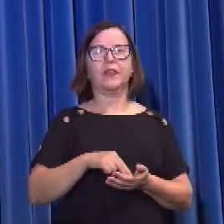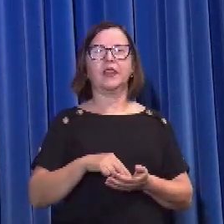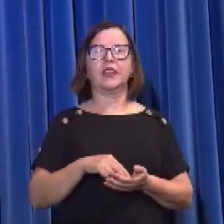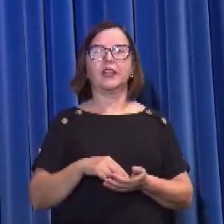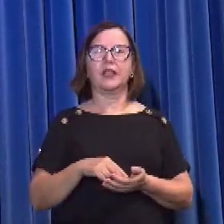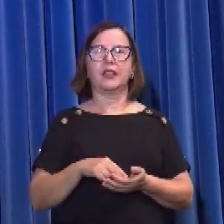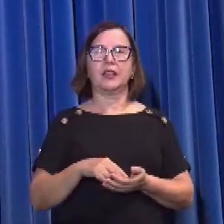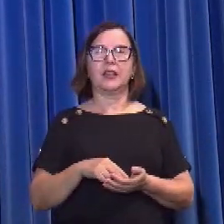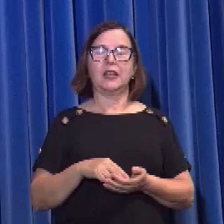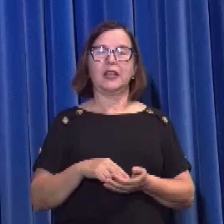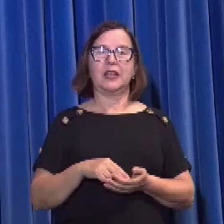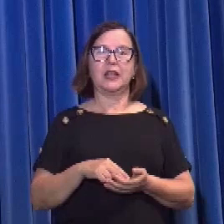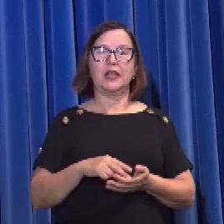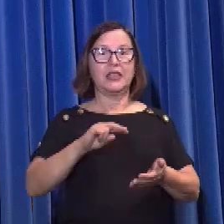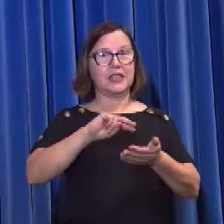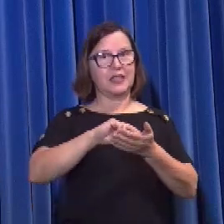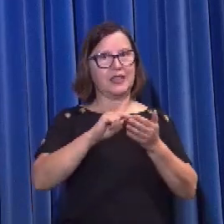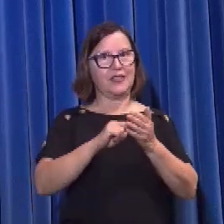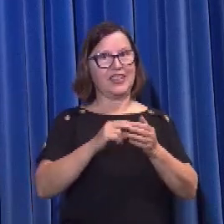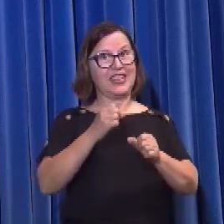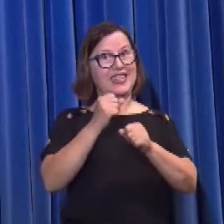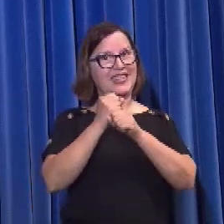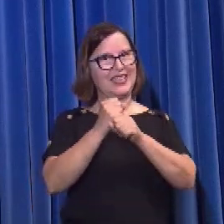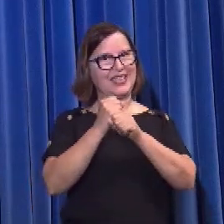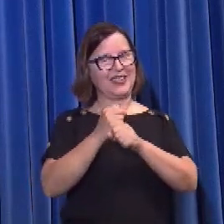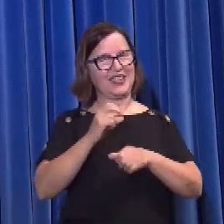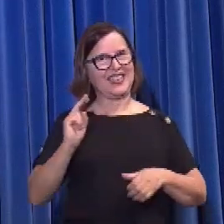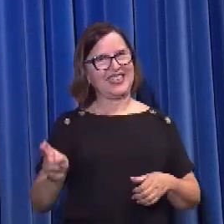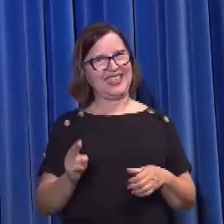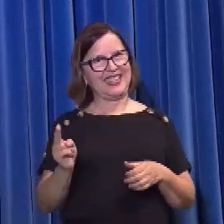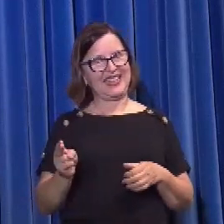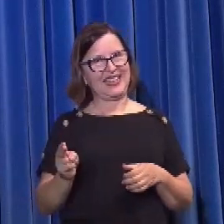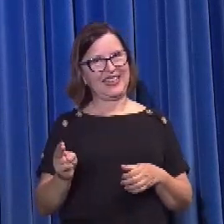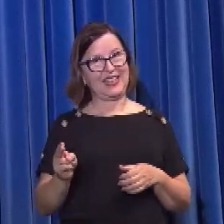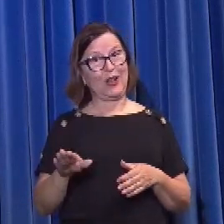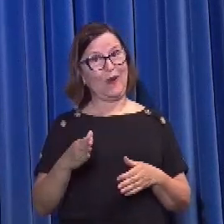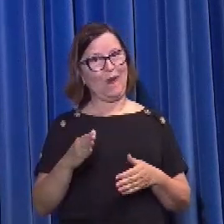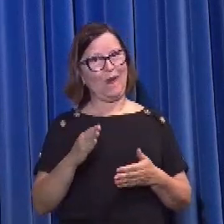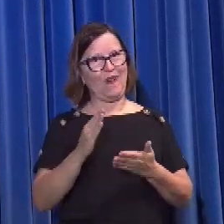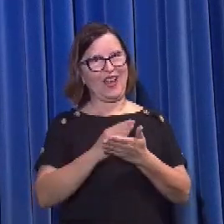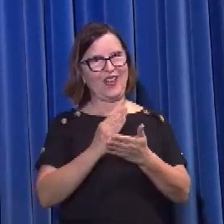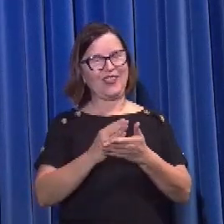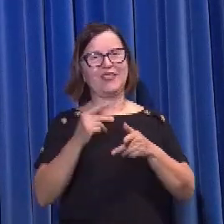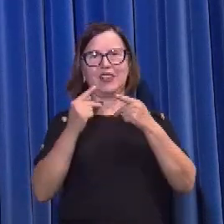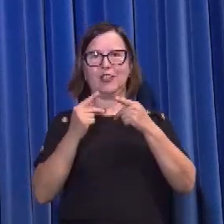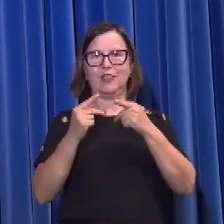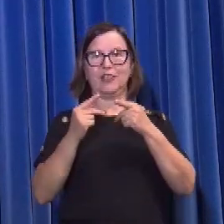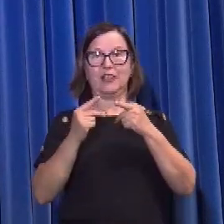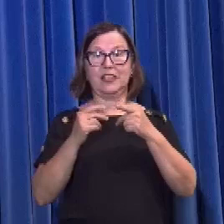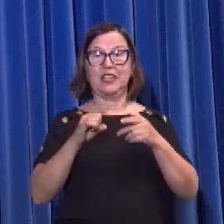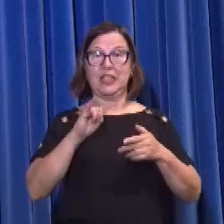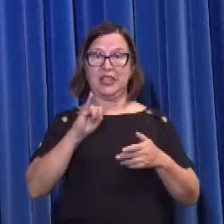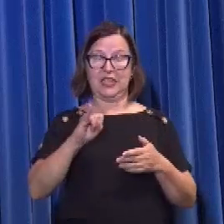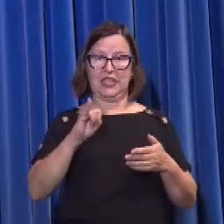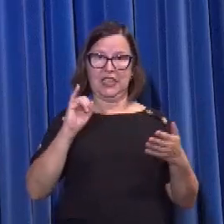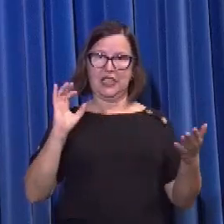segurança eterna. Ou como alguns dizem, uma vez salvo, salvo para sempre.